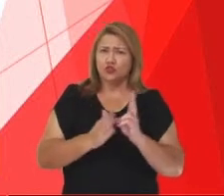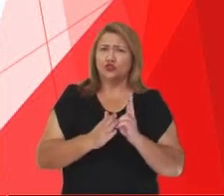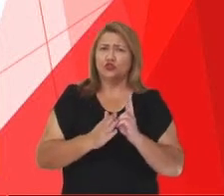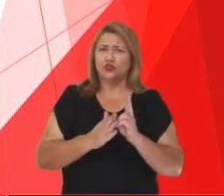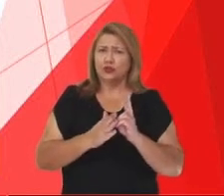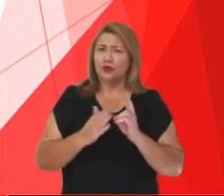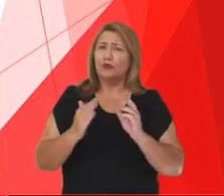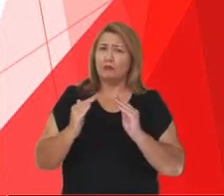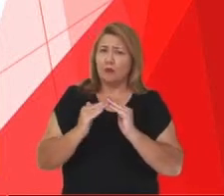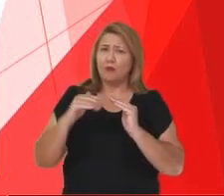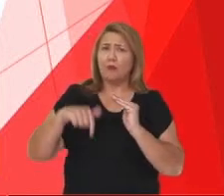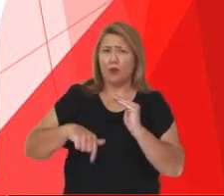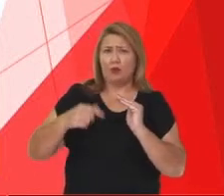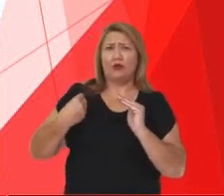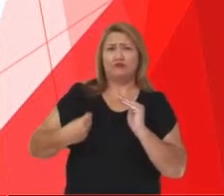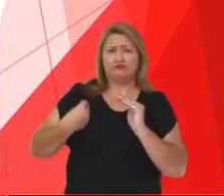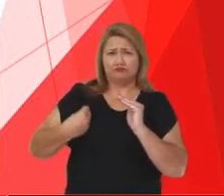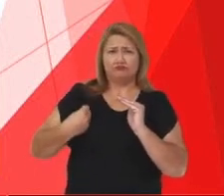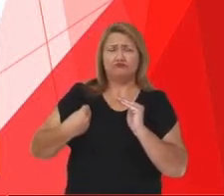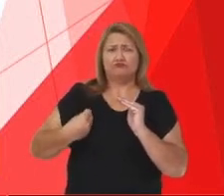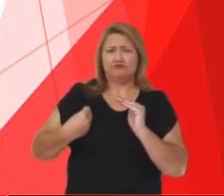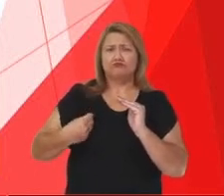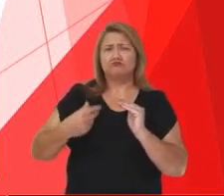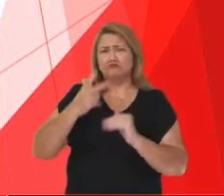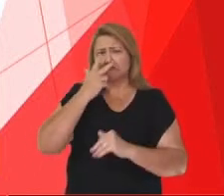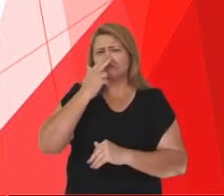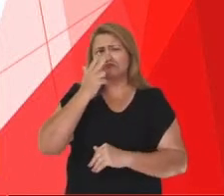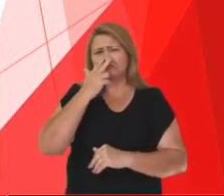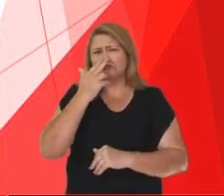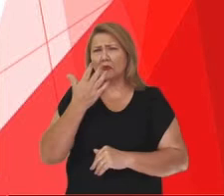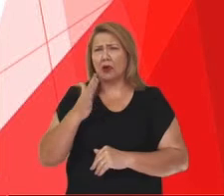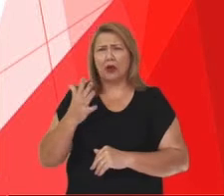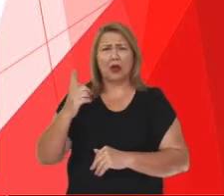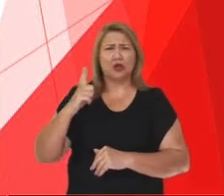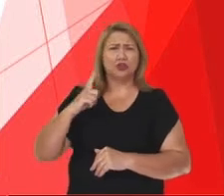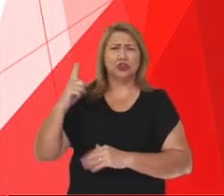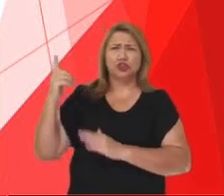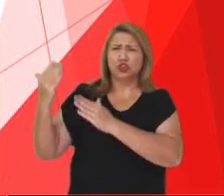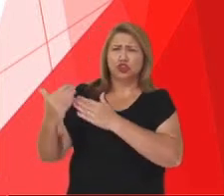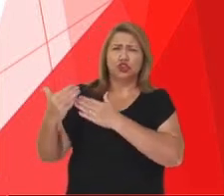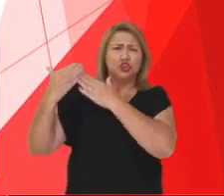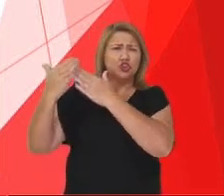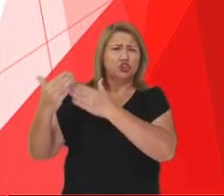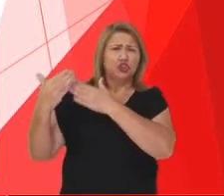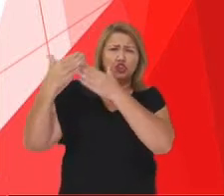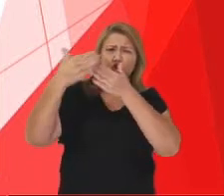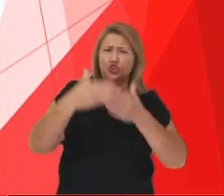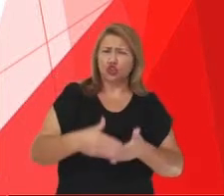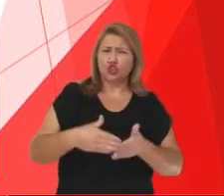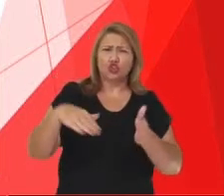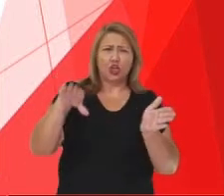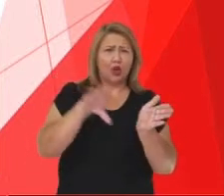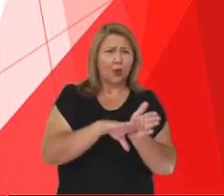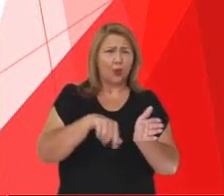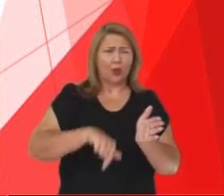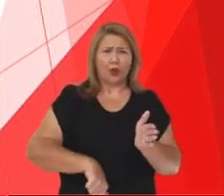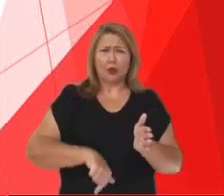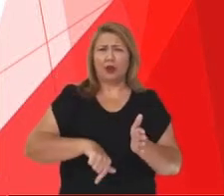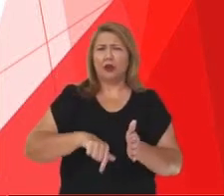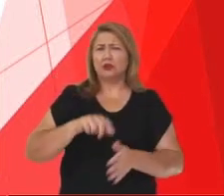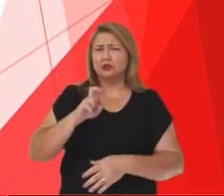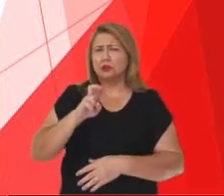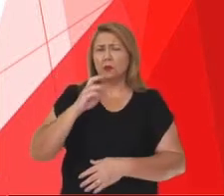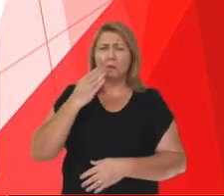nossos nativos, que estima-se também que haviam aqui na chegada dos portugueses algo próximo de